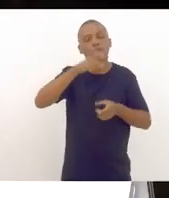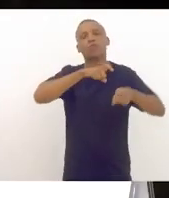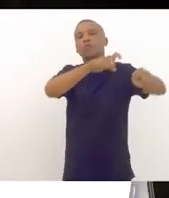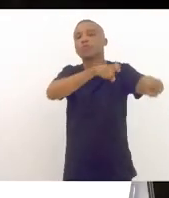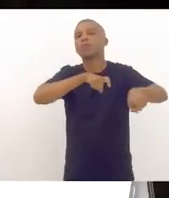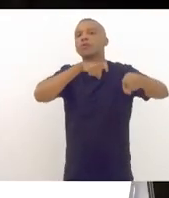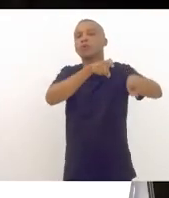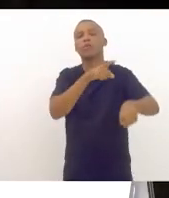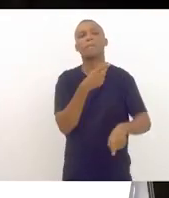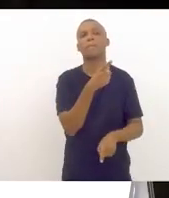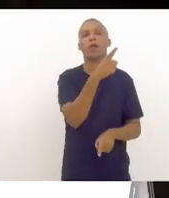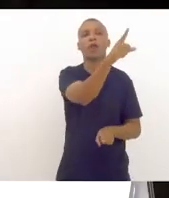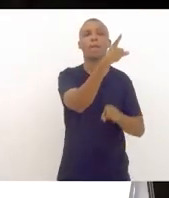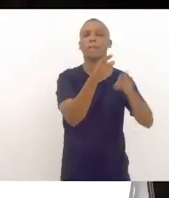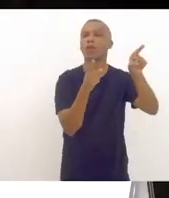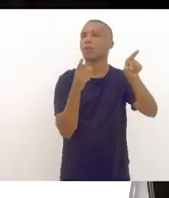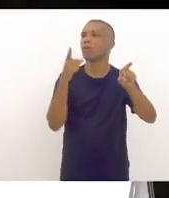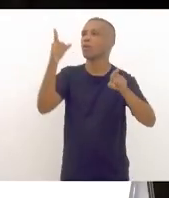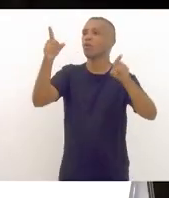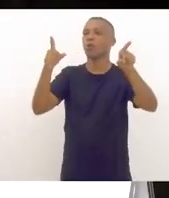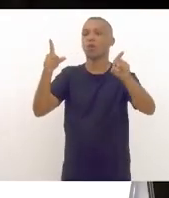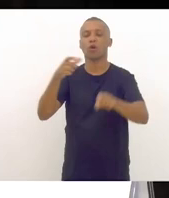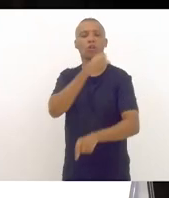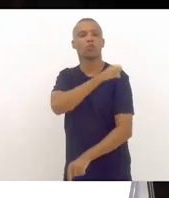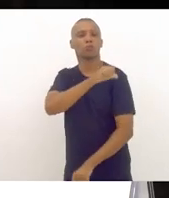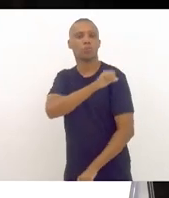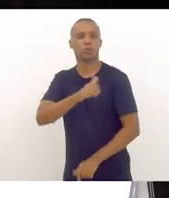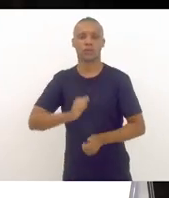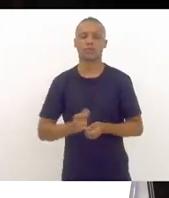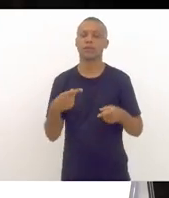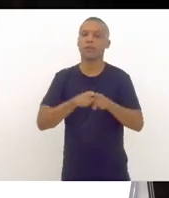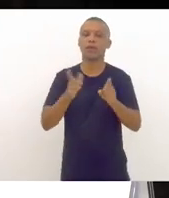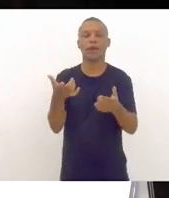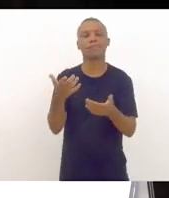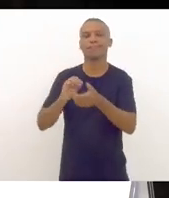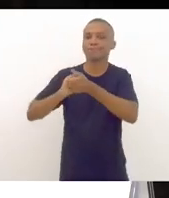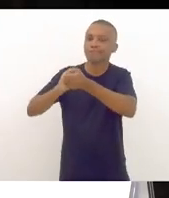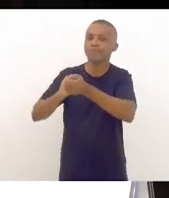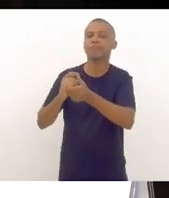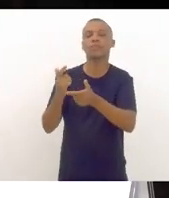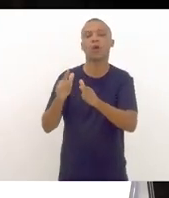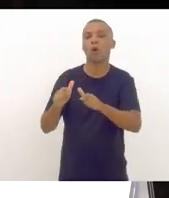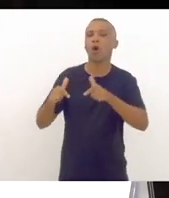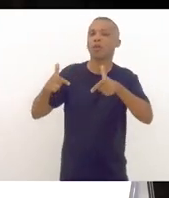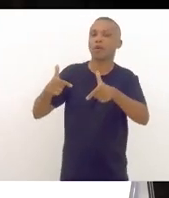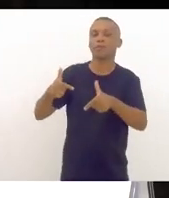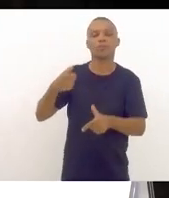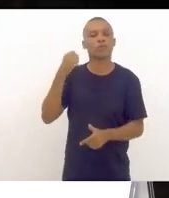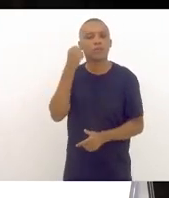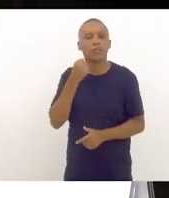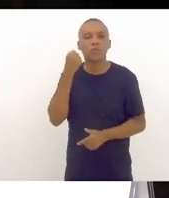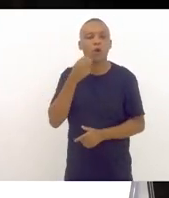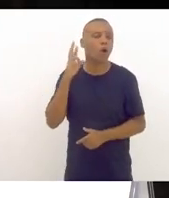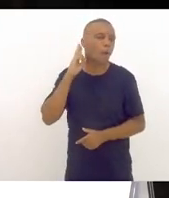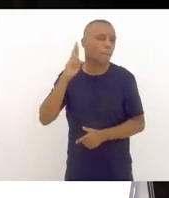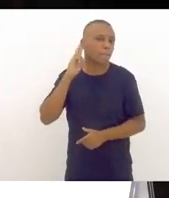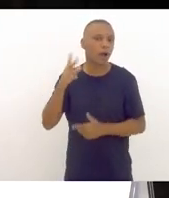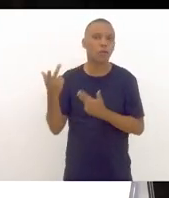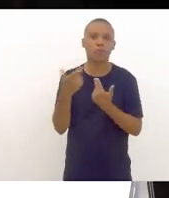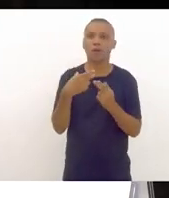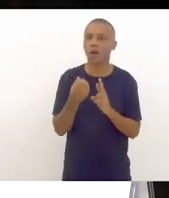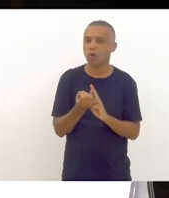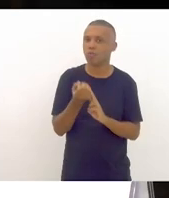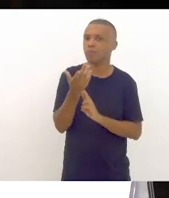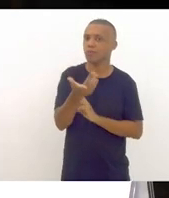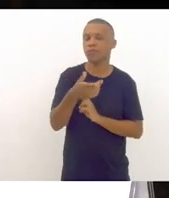vangloriar, saudar aqui a atuação do senador Romário como o relator da